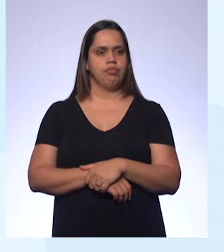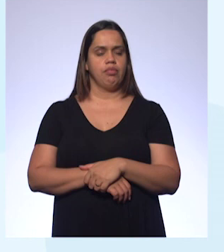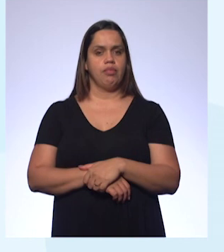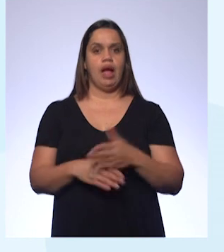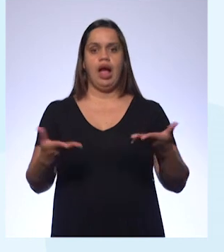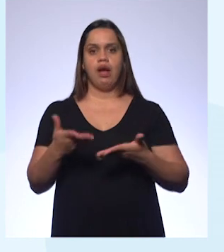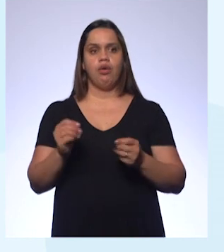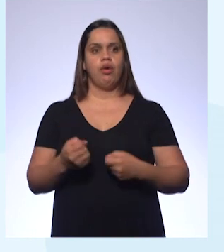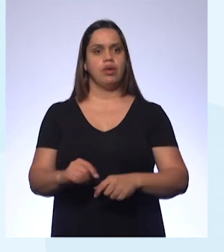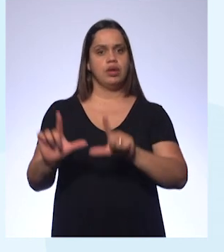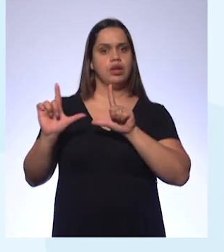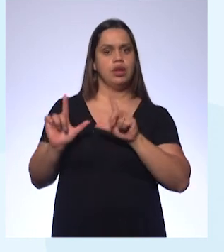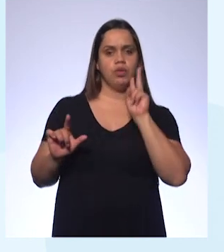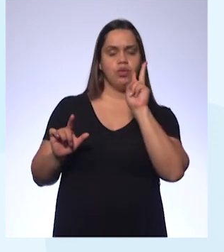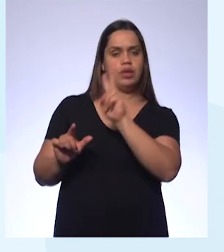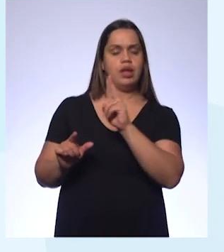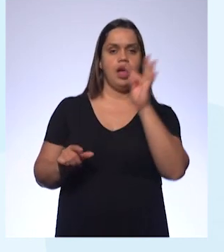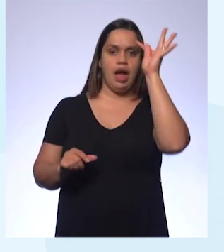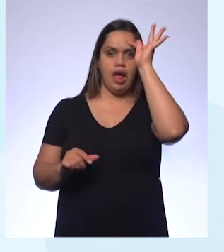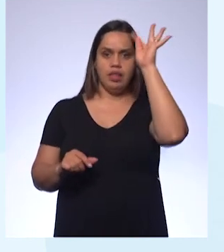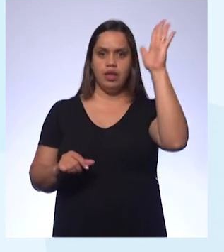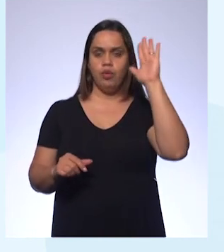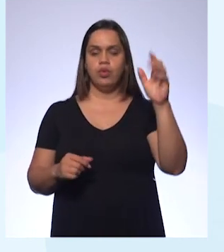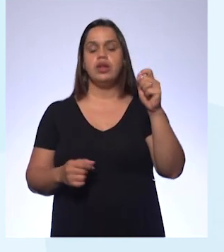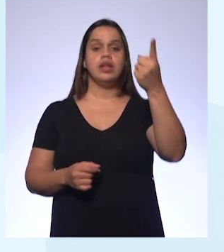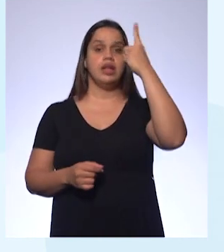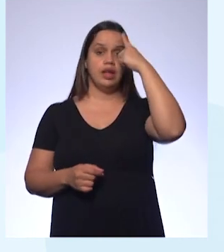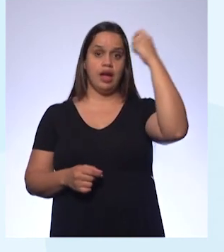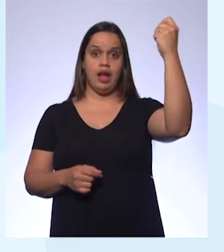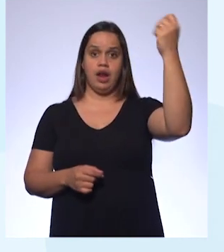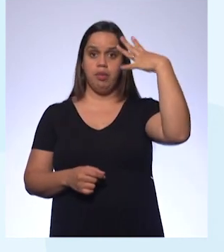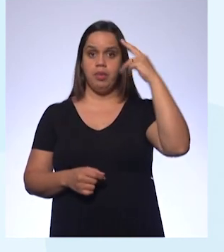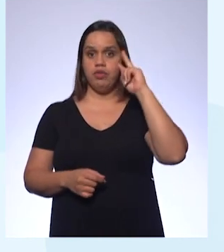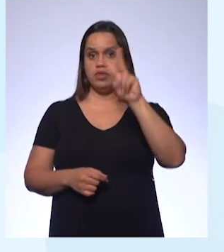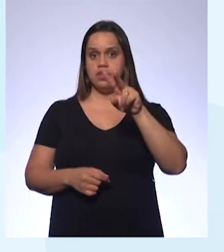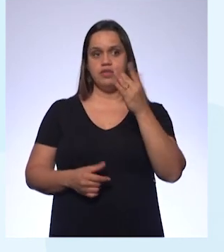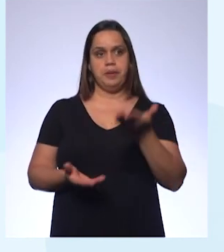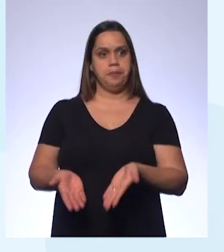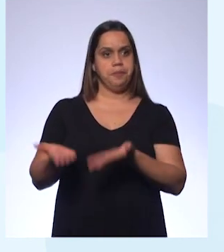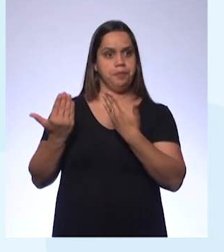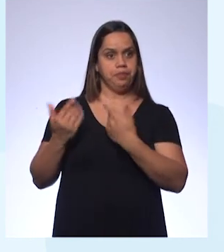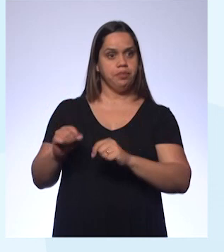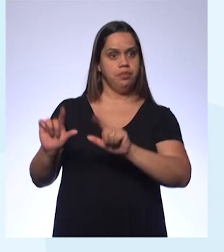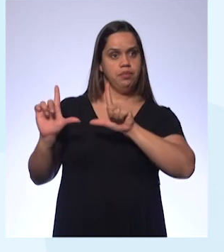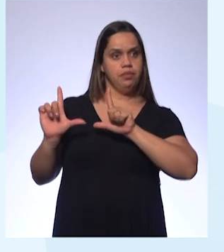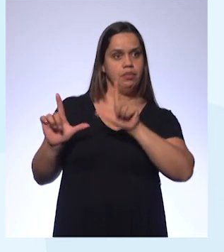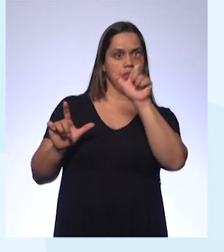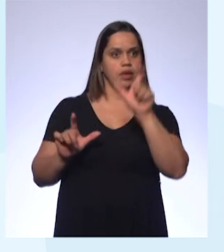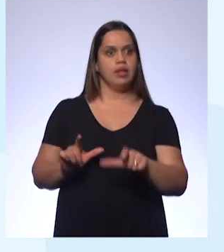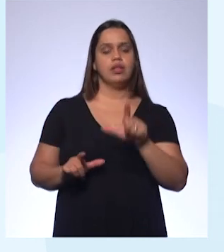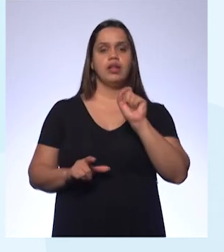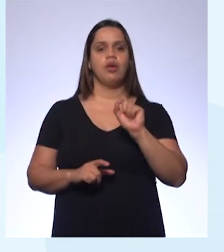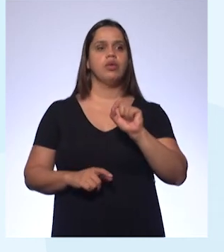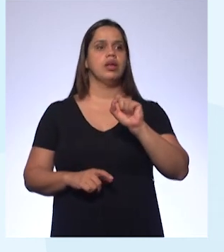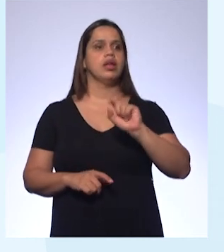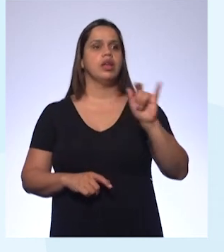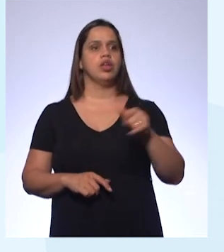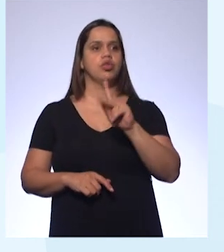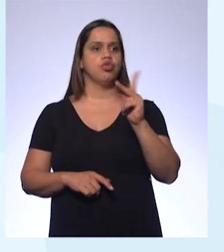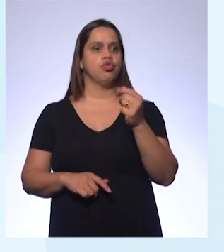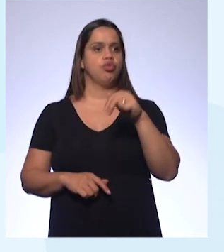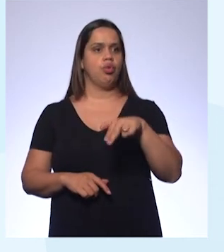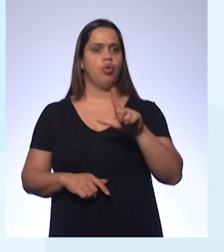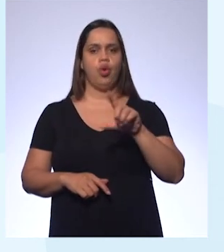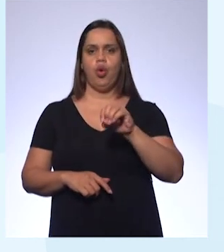Agora estão aí as teorias iluministas para vocês, tá? Então, nós temos o John Locke, tá? O